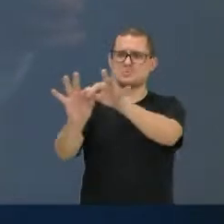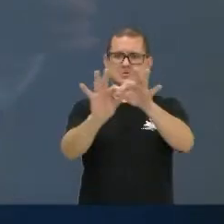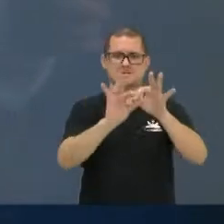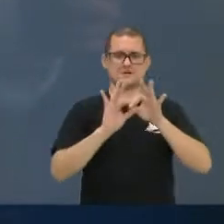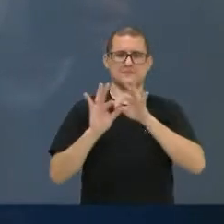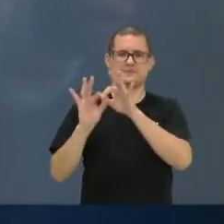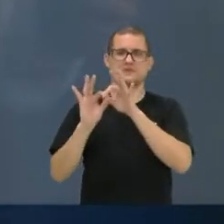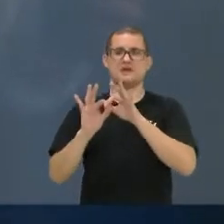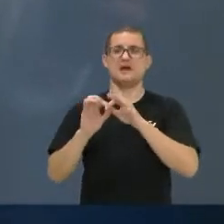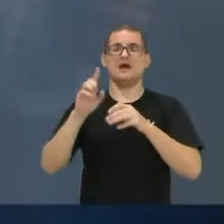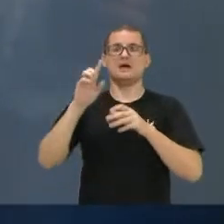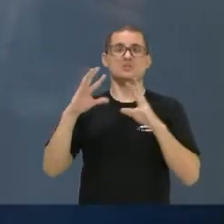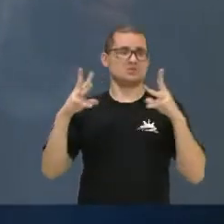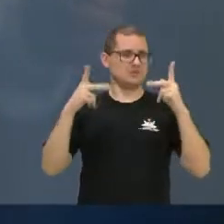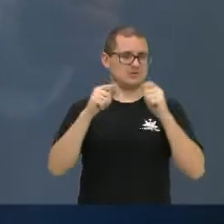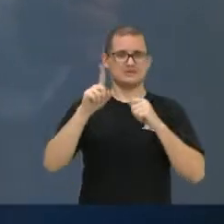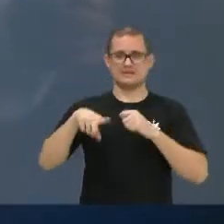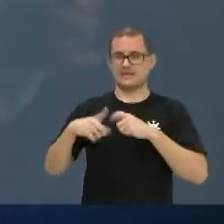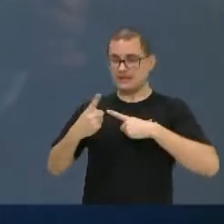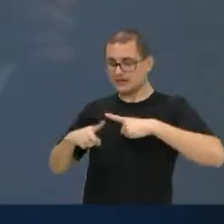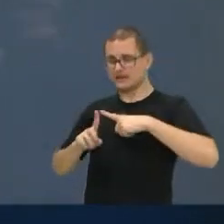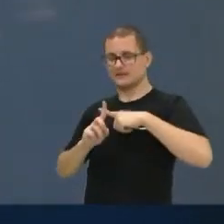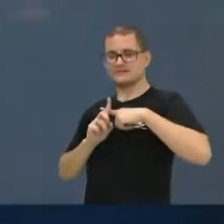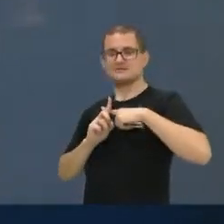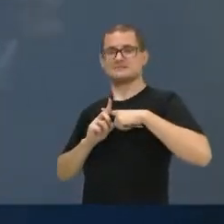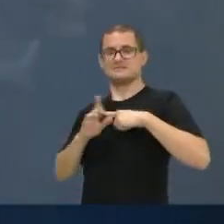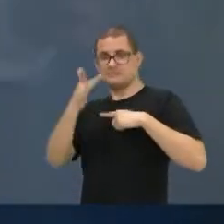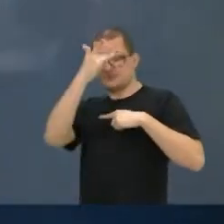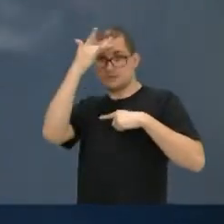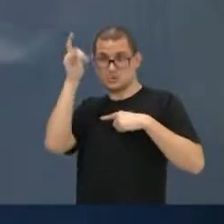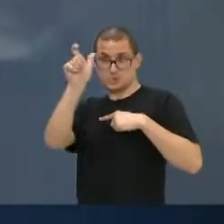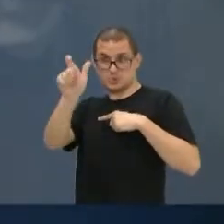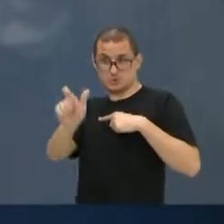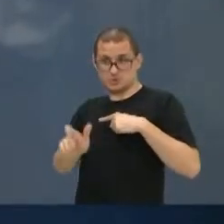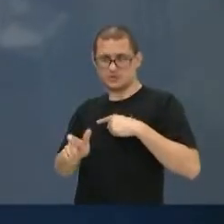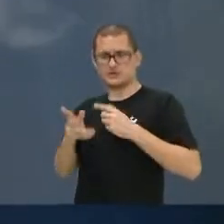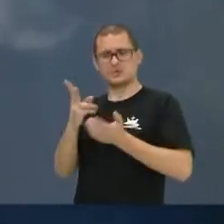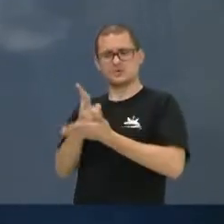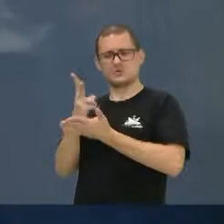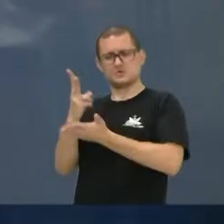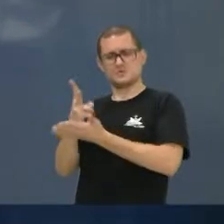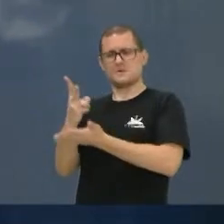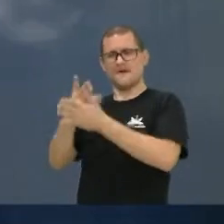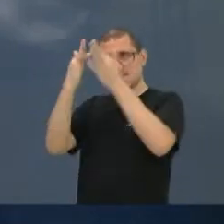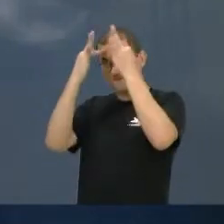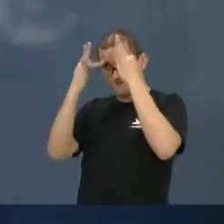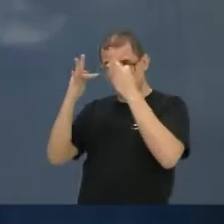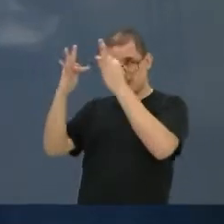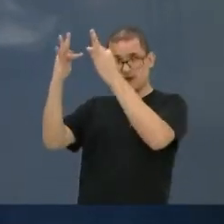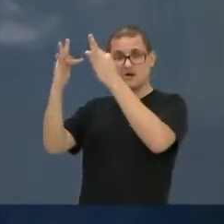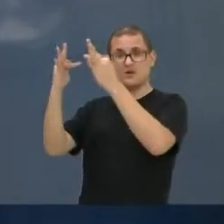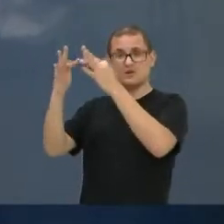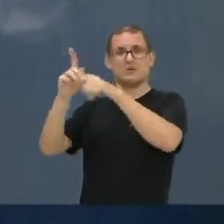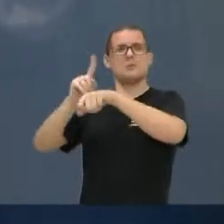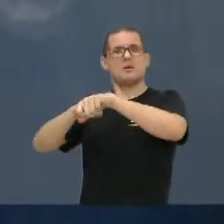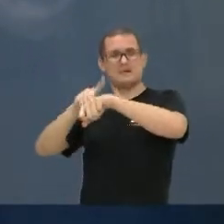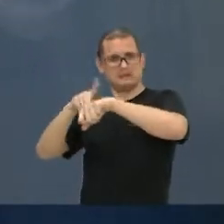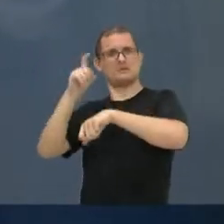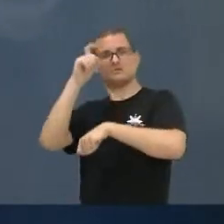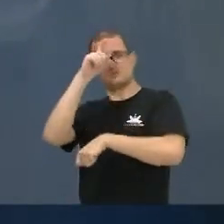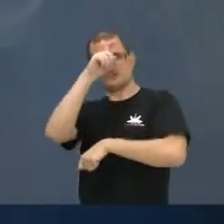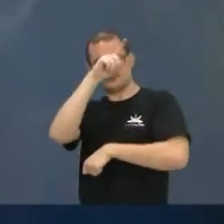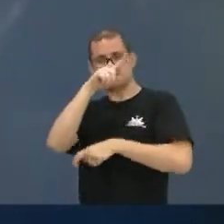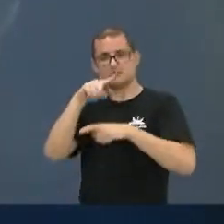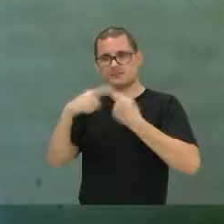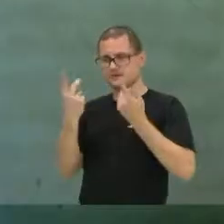aqueles cristãos que se mantiverem fiéis mesmo em tempos dramáticos